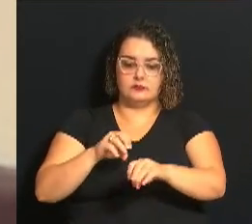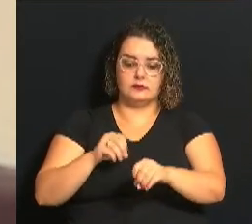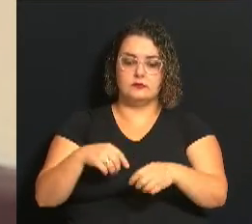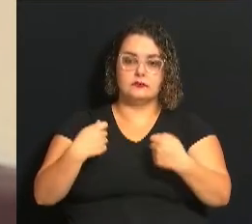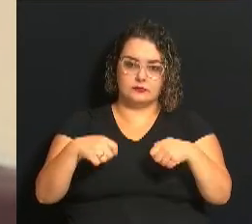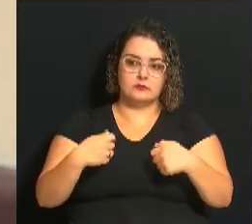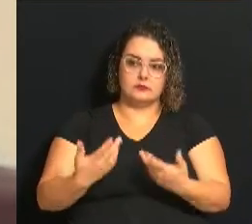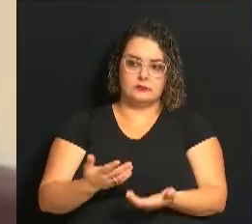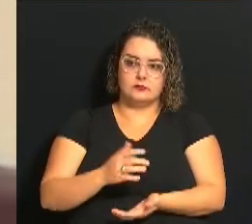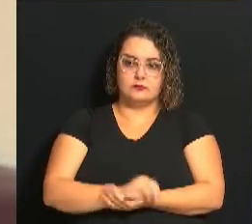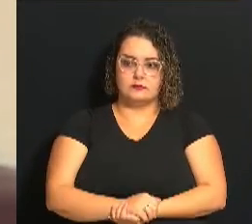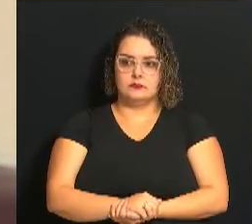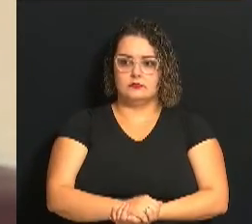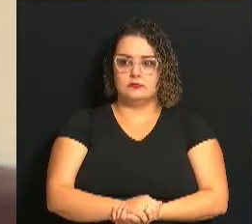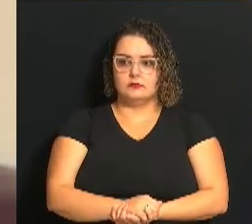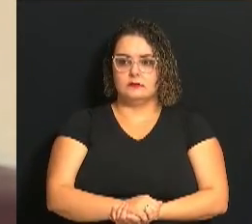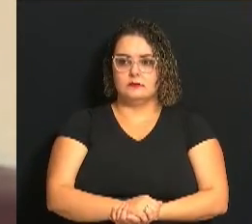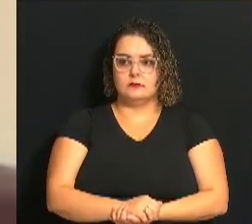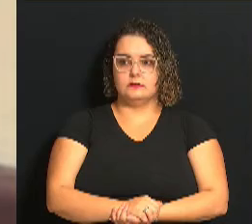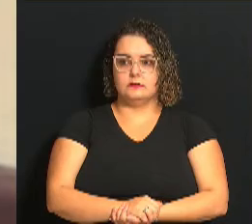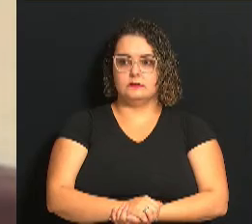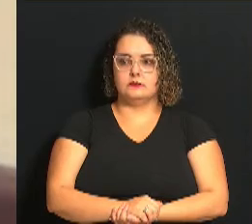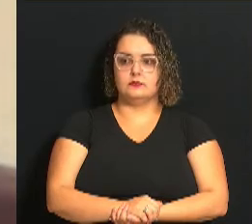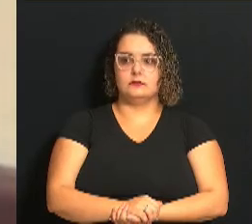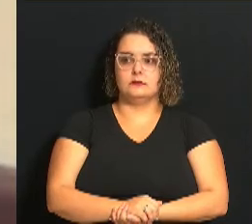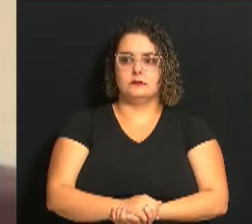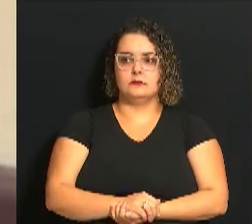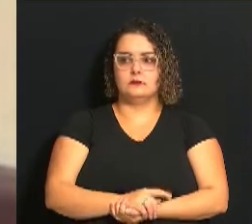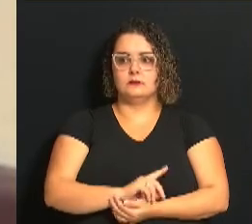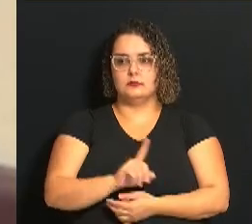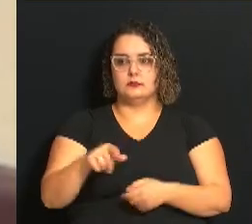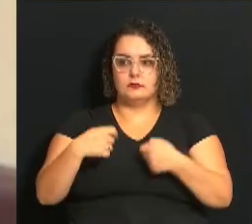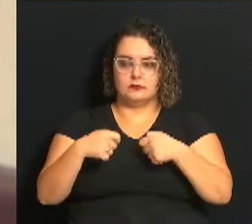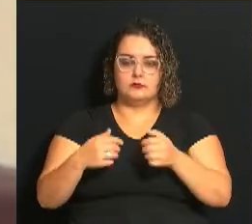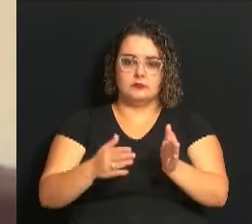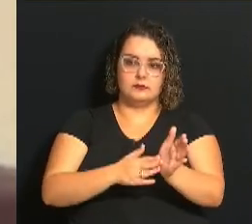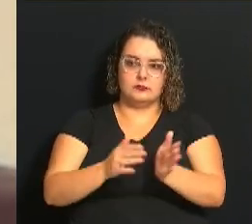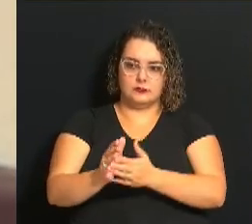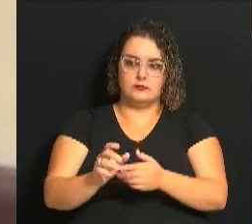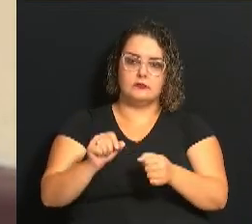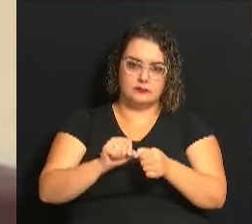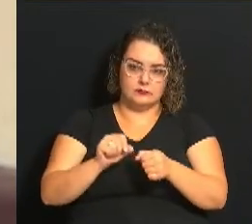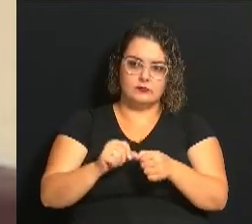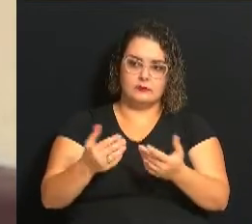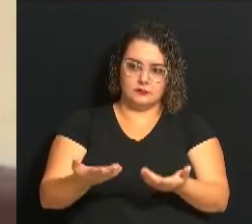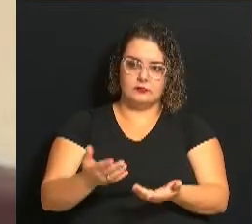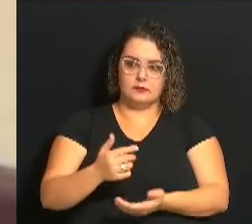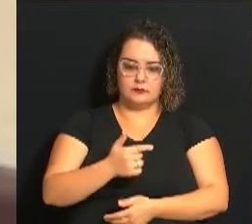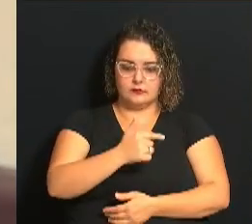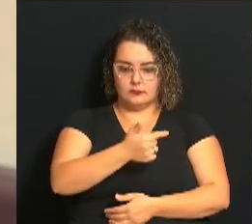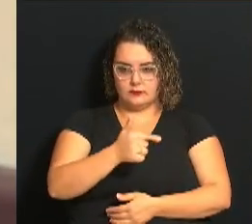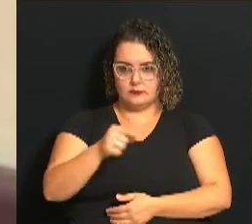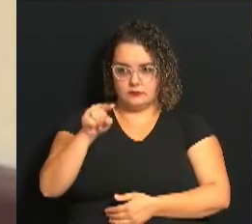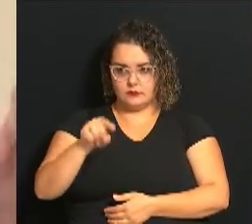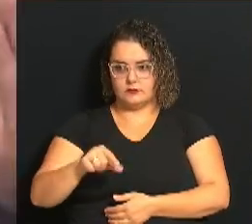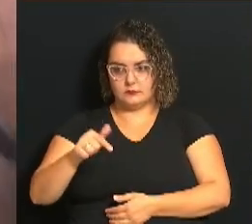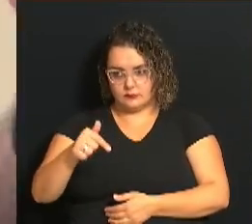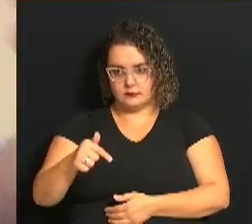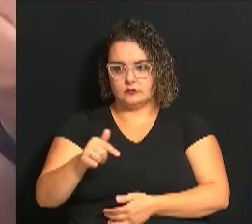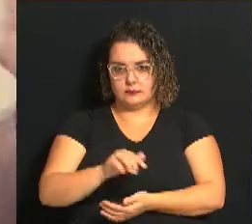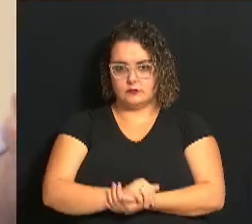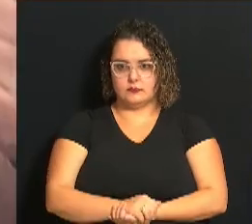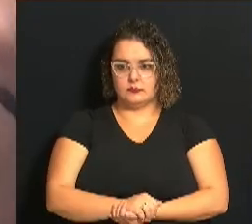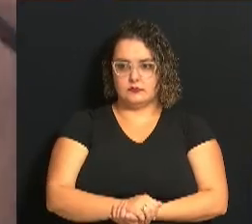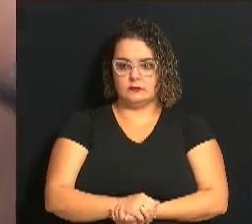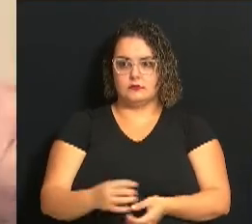que a gente precise fazer um novo concurso, né? Lógico que nós vamos fazer outro, porque em 22/7 vence esse, mas